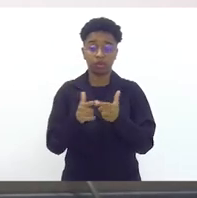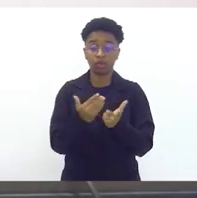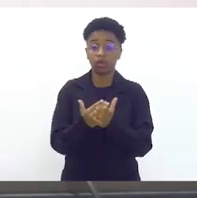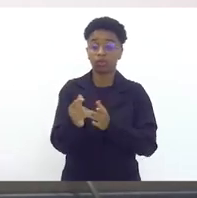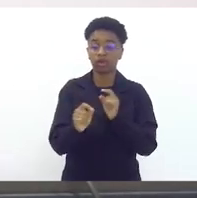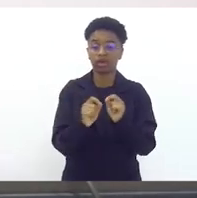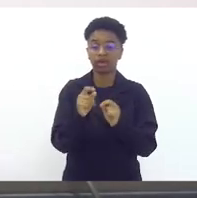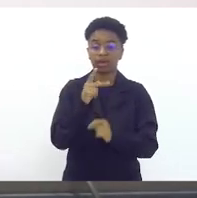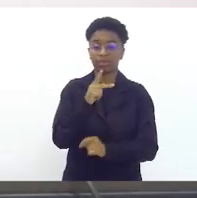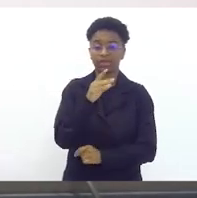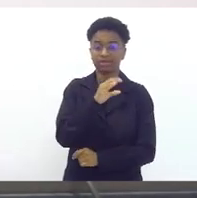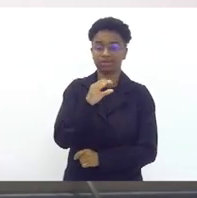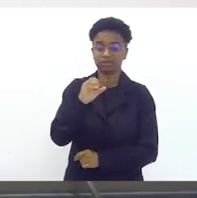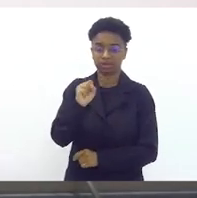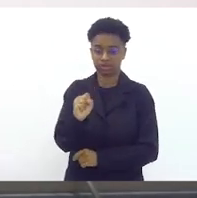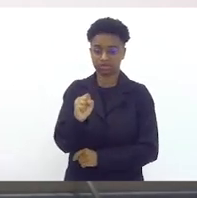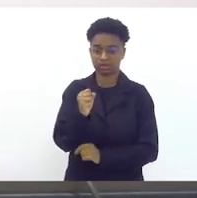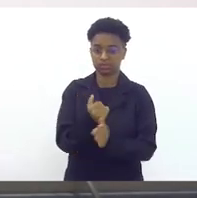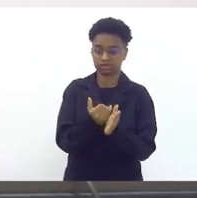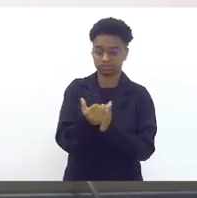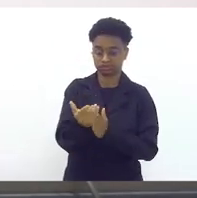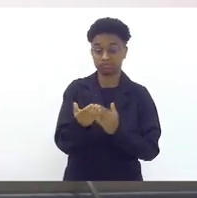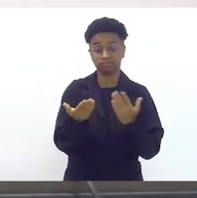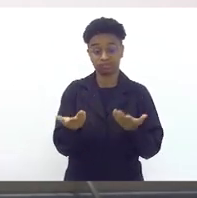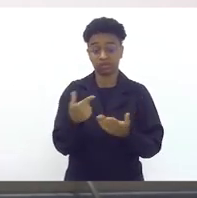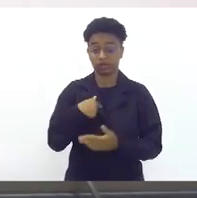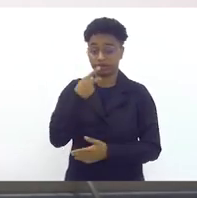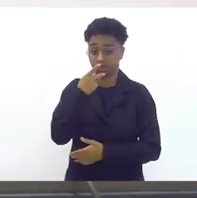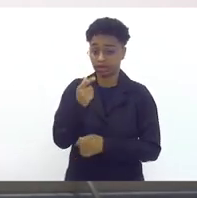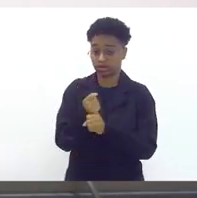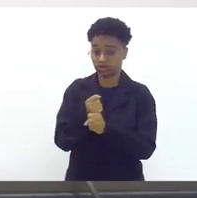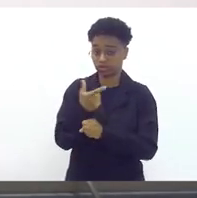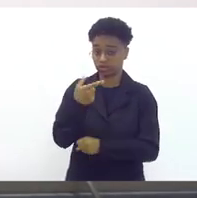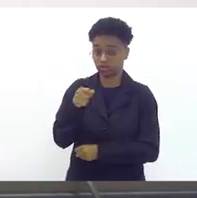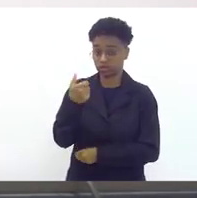implantar o PCCS. E eu estou falando de 18.